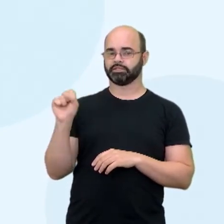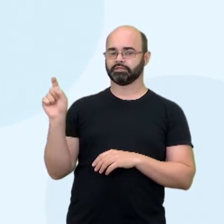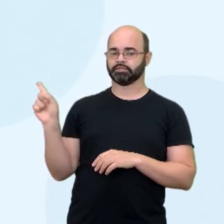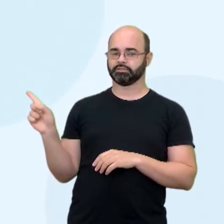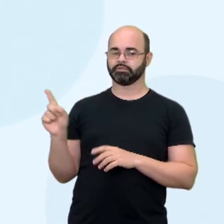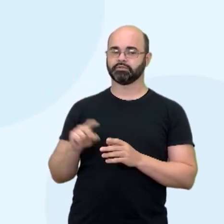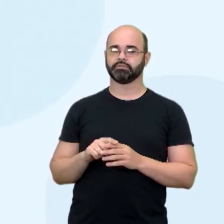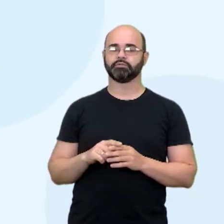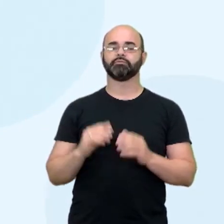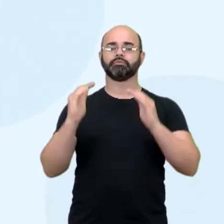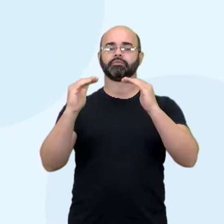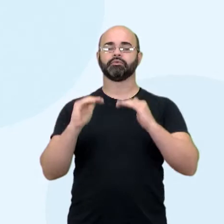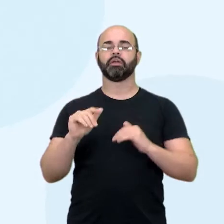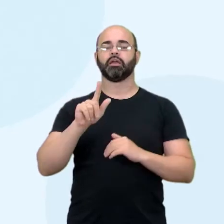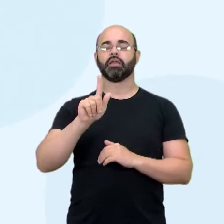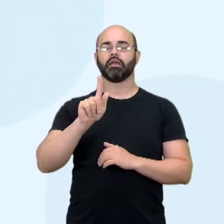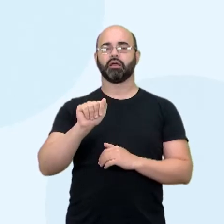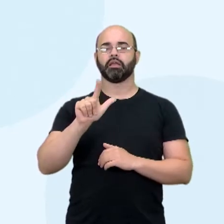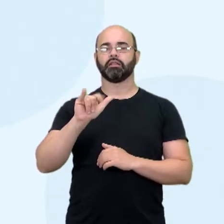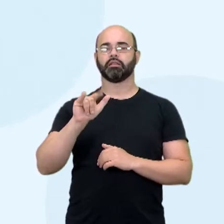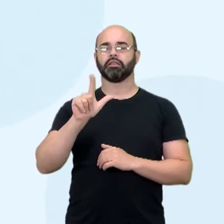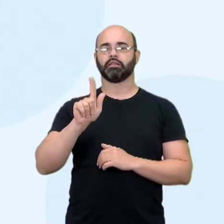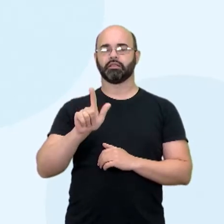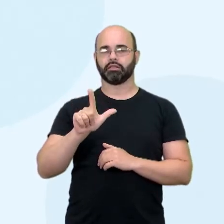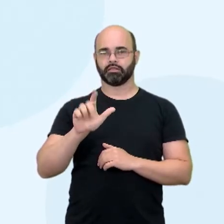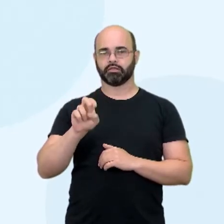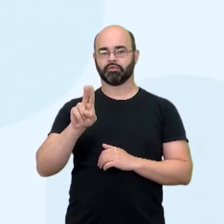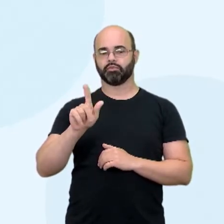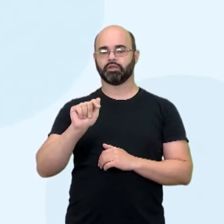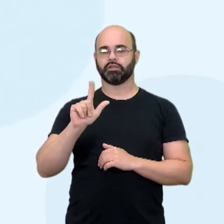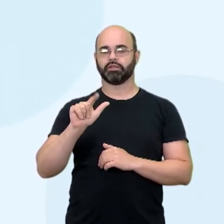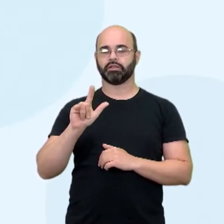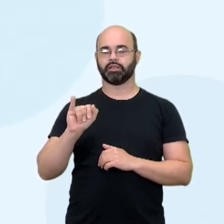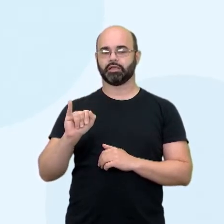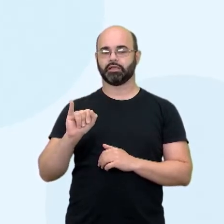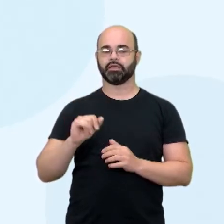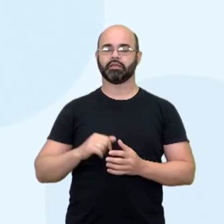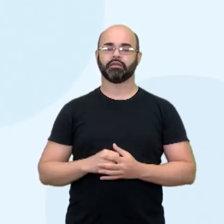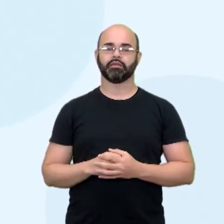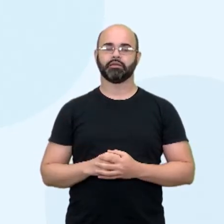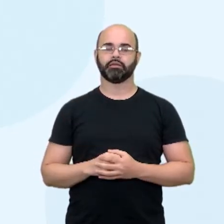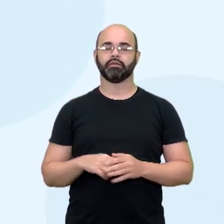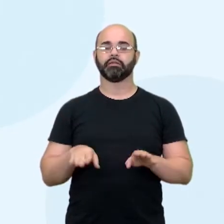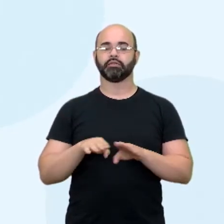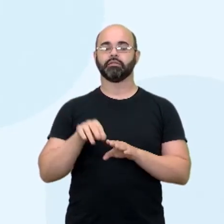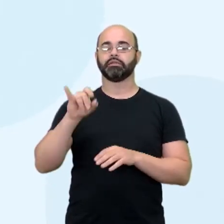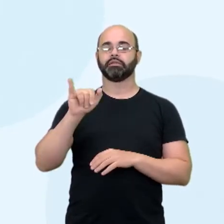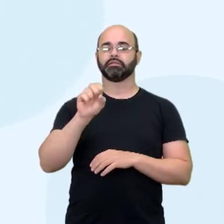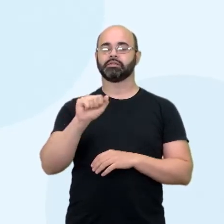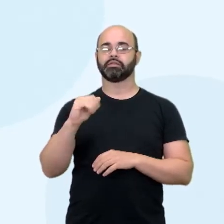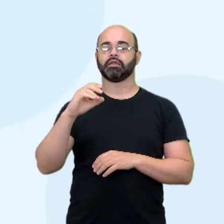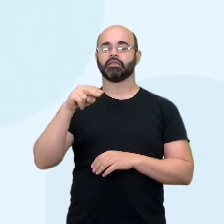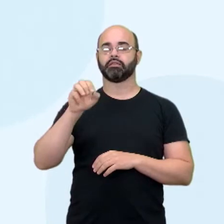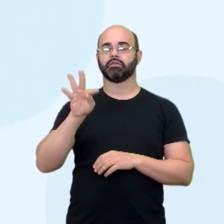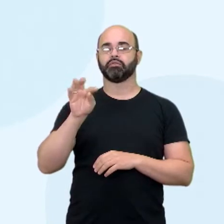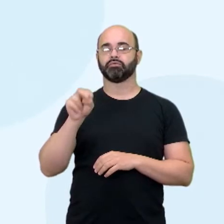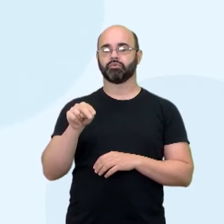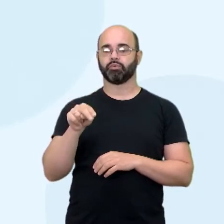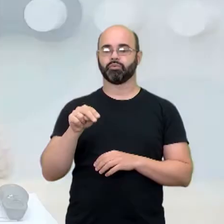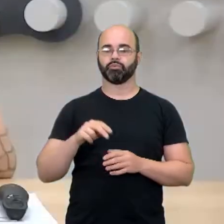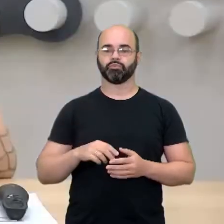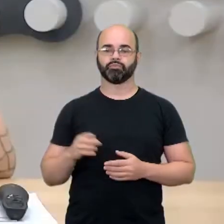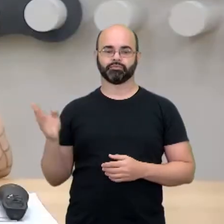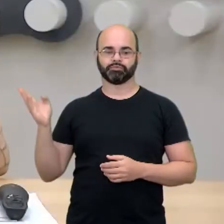de Galileu Galilei a gente está falando de Isaac Newton mas